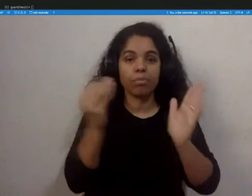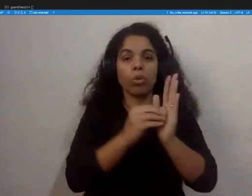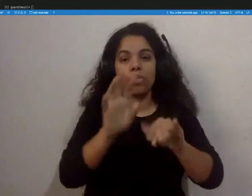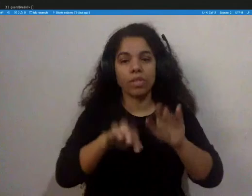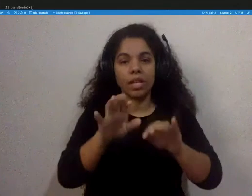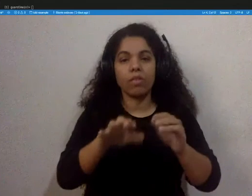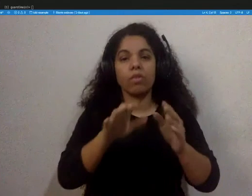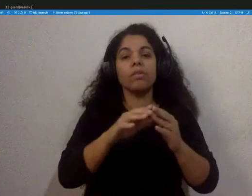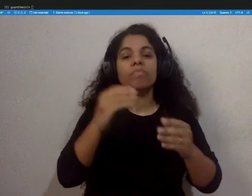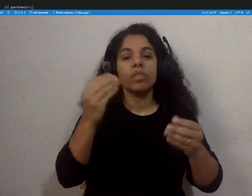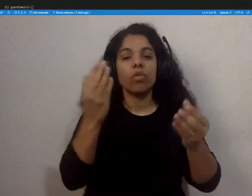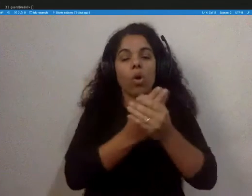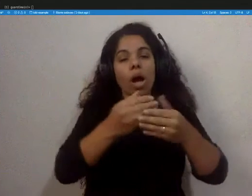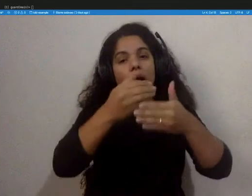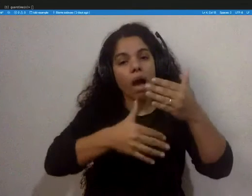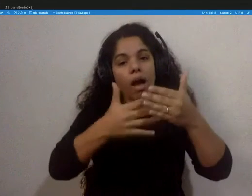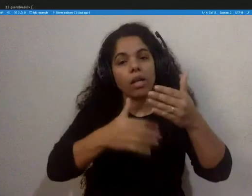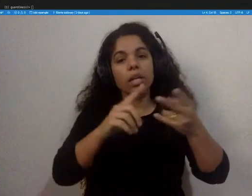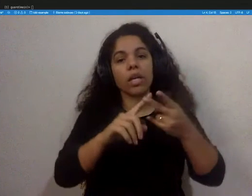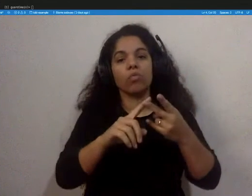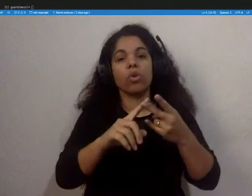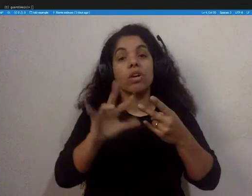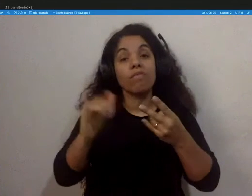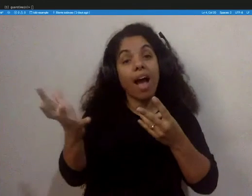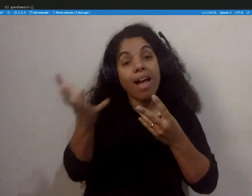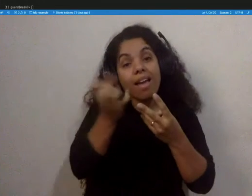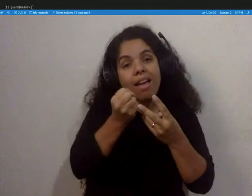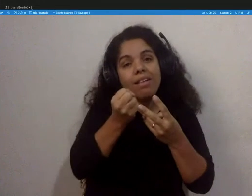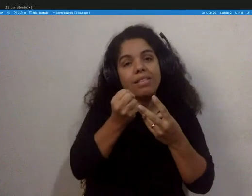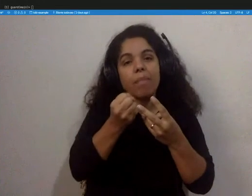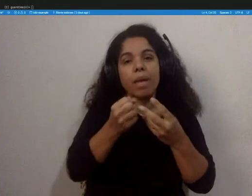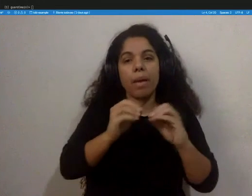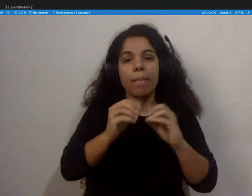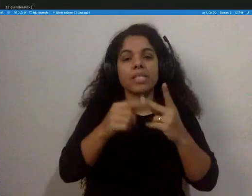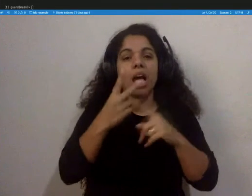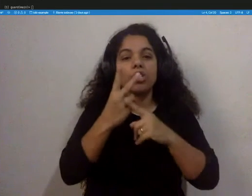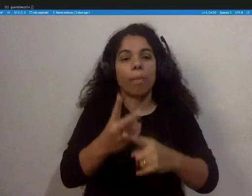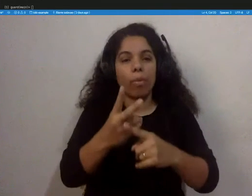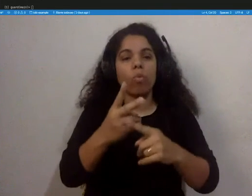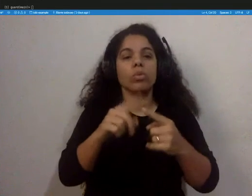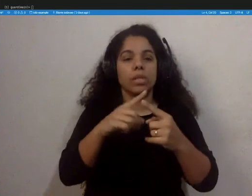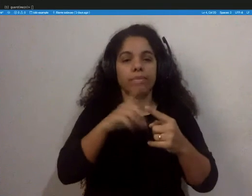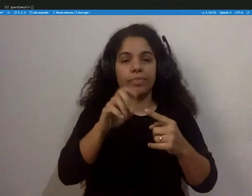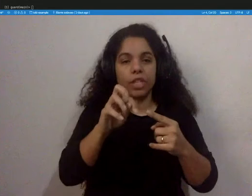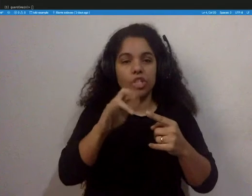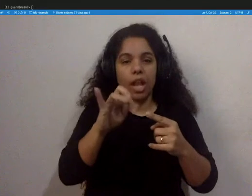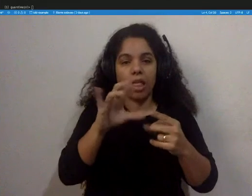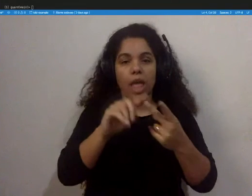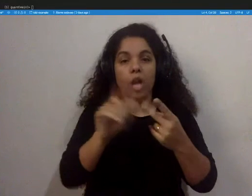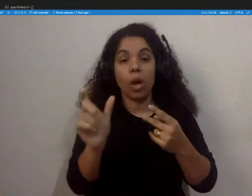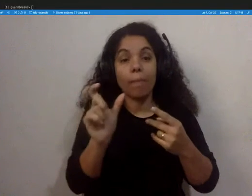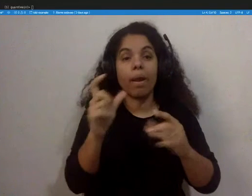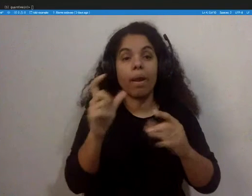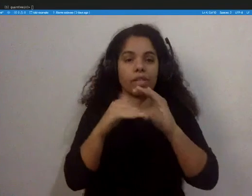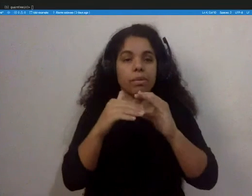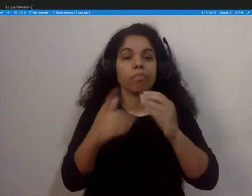Então, eu falo assim, arquivo vai receber uma mensagem busca destinatário com a palavra